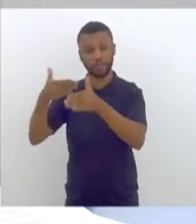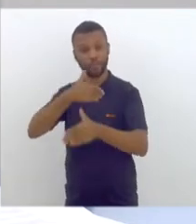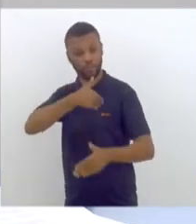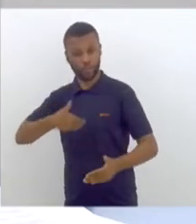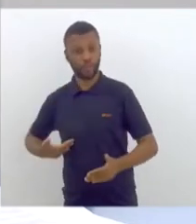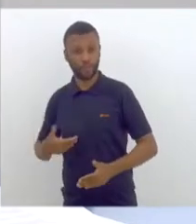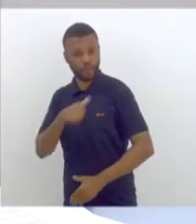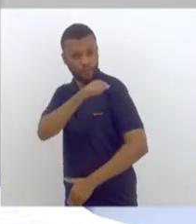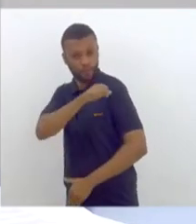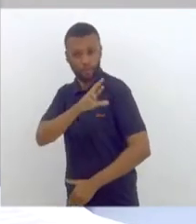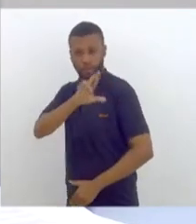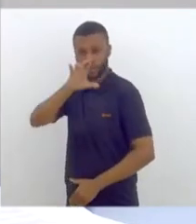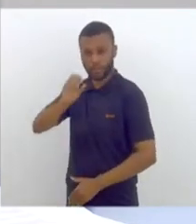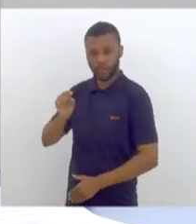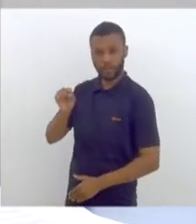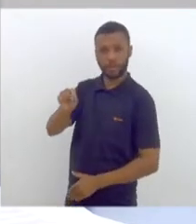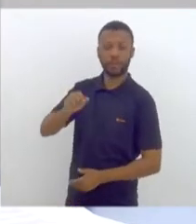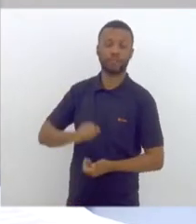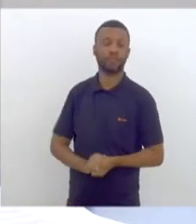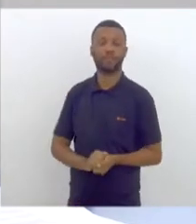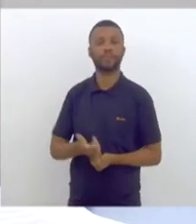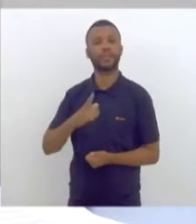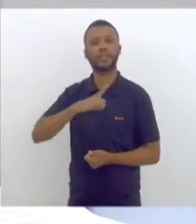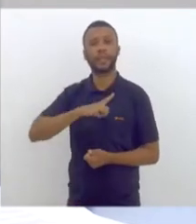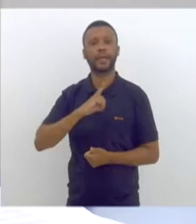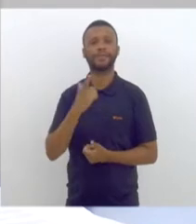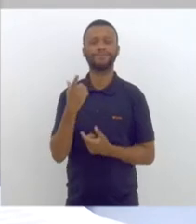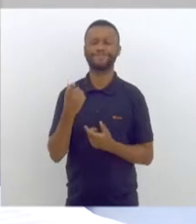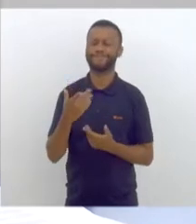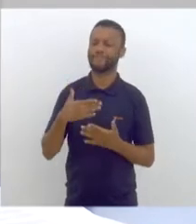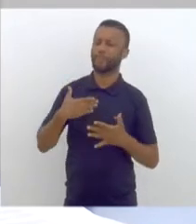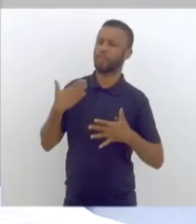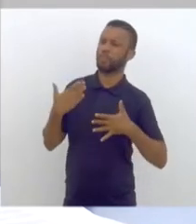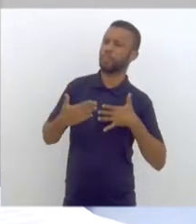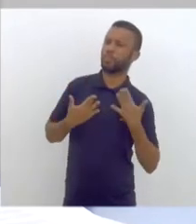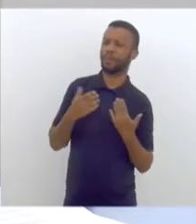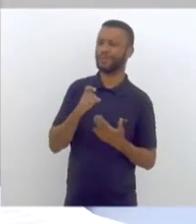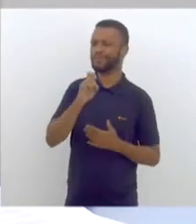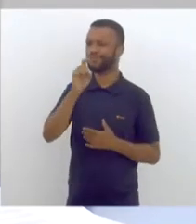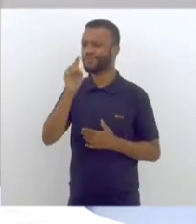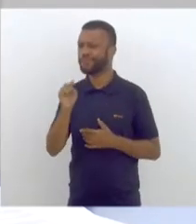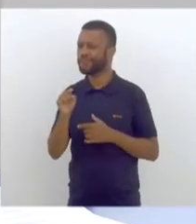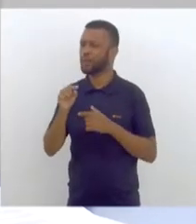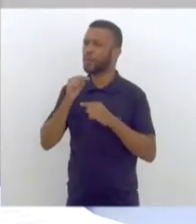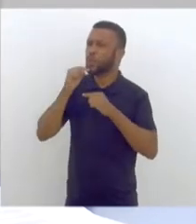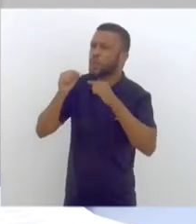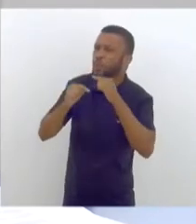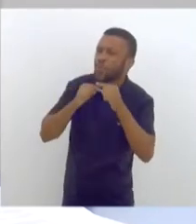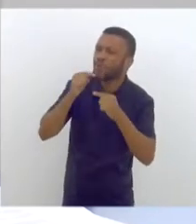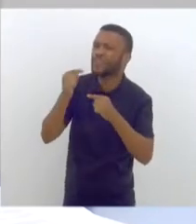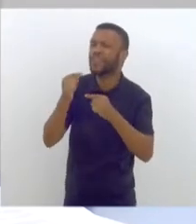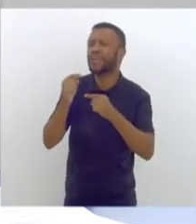casa é que tem mais incógnita do que é equação